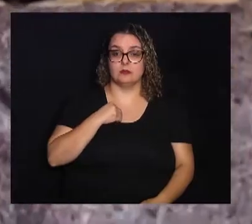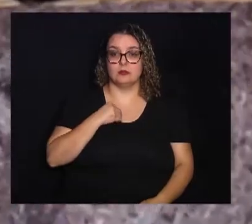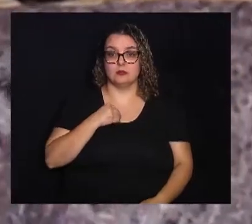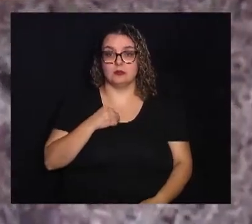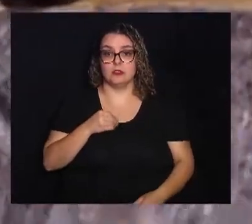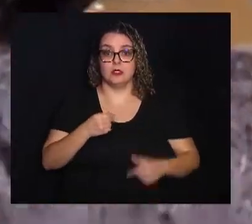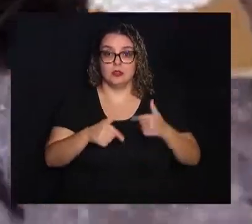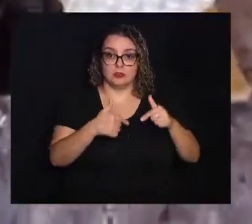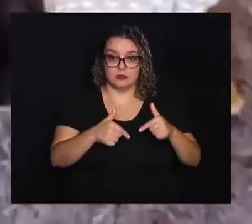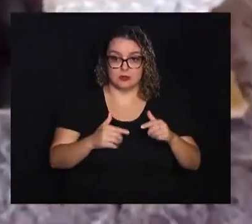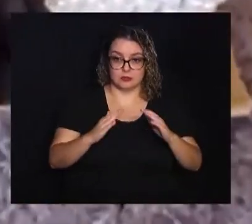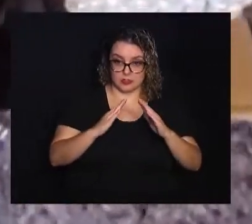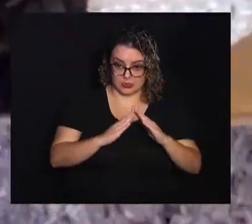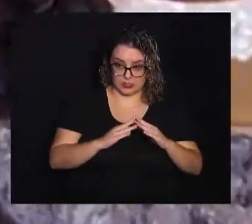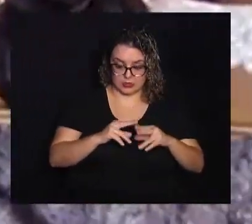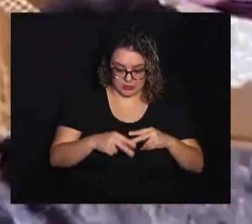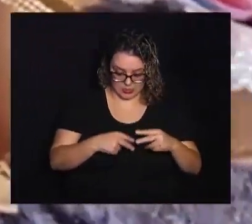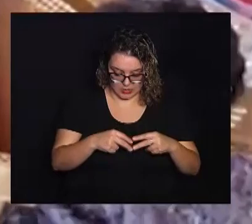casa fazendo laços.